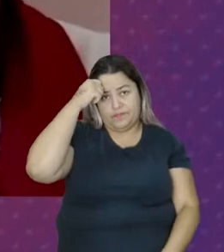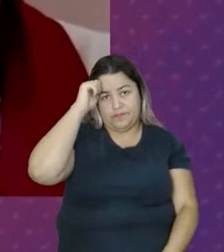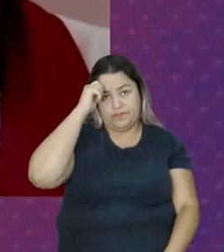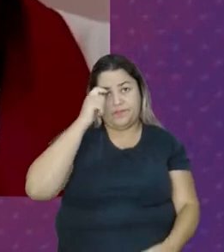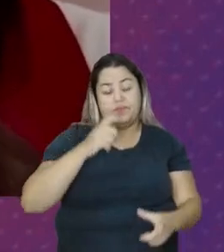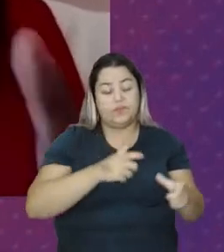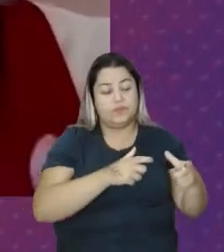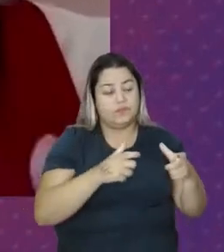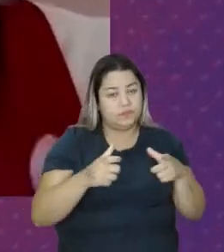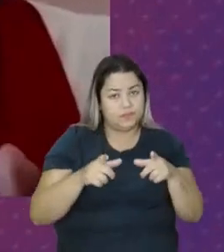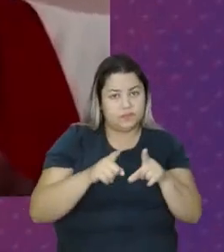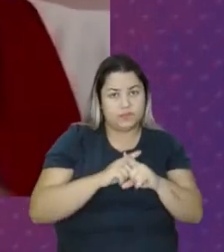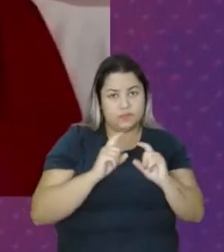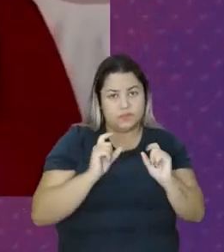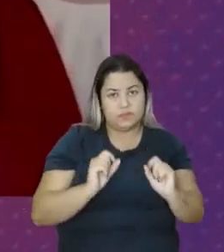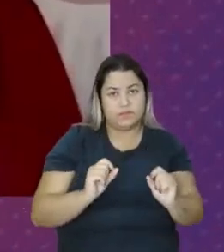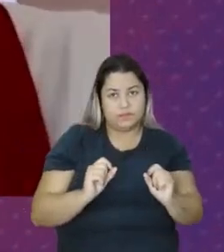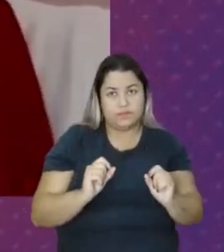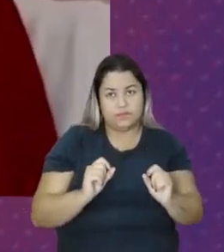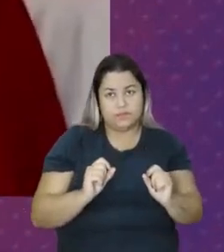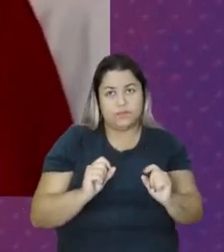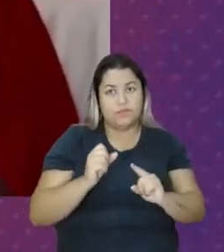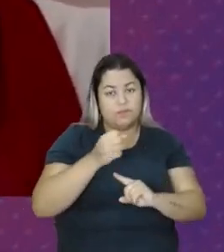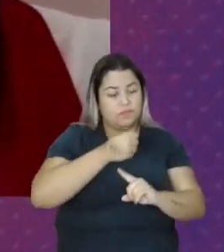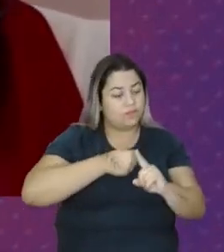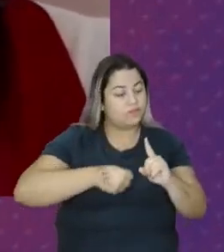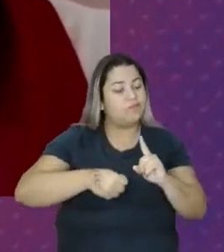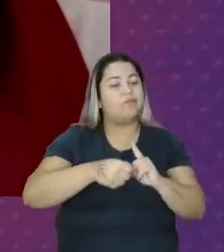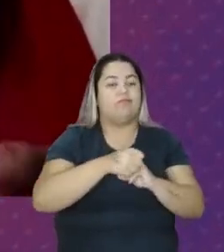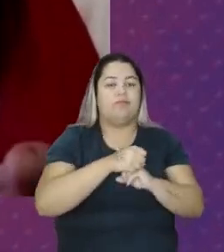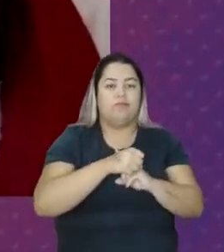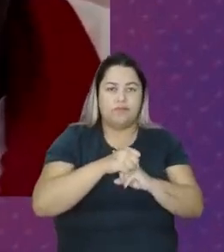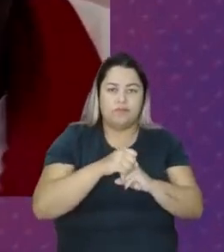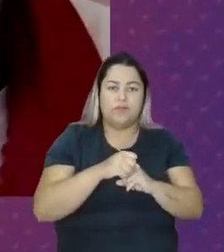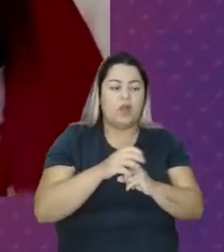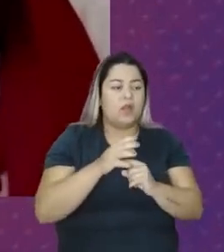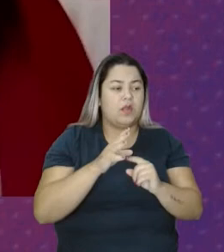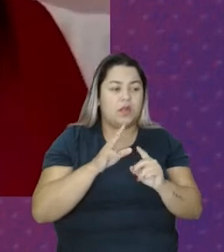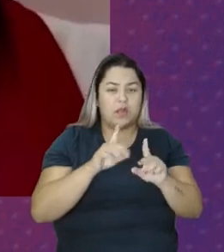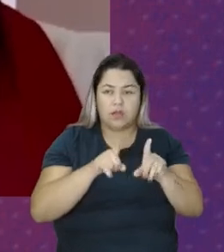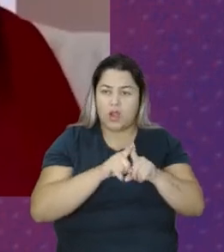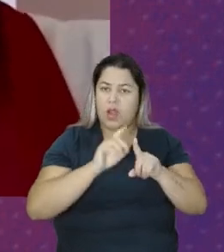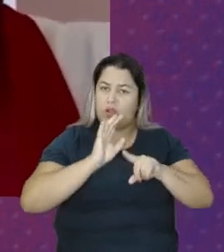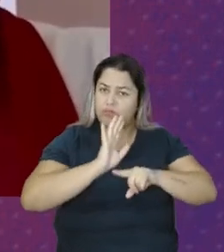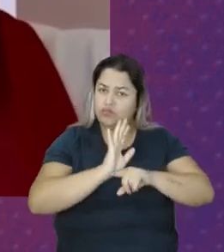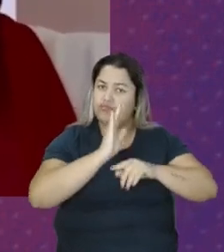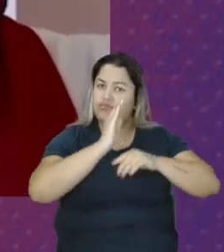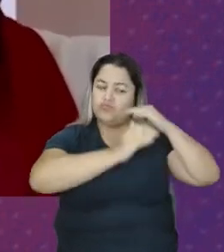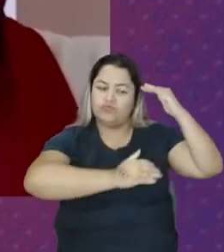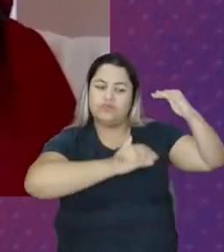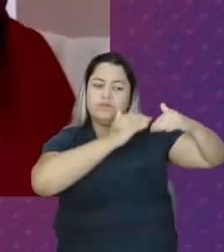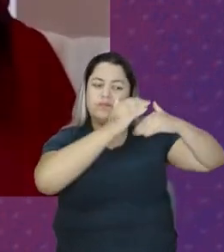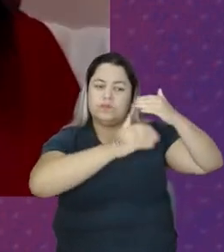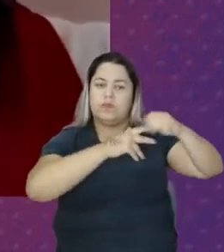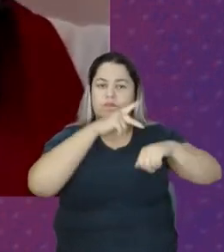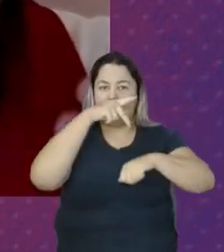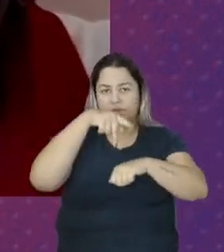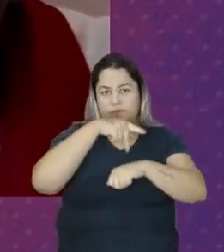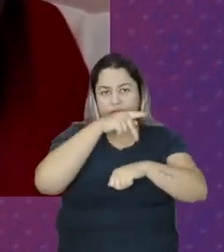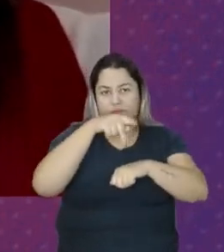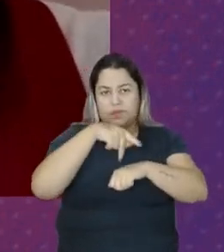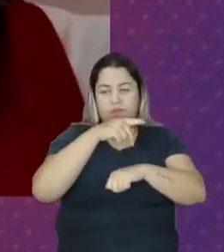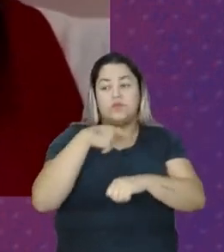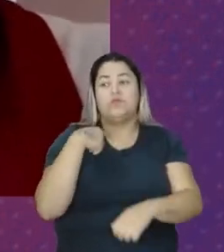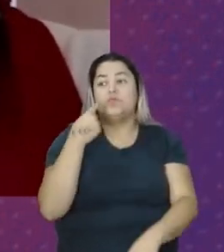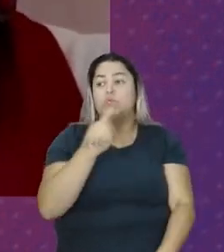lugar, fora da sociedade, para contemplar, para ajudar no desenvolvimento do país. O